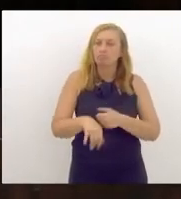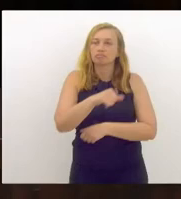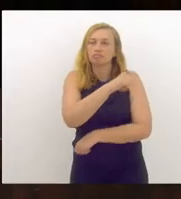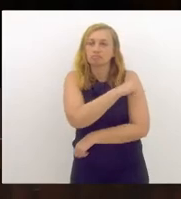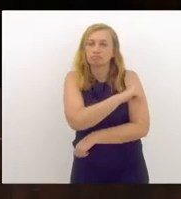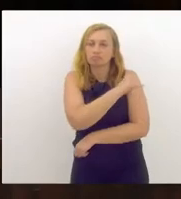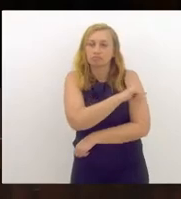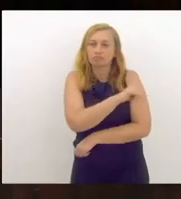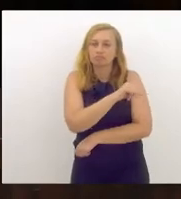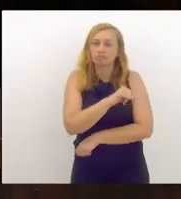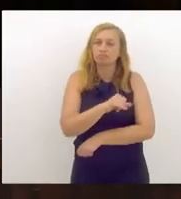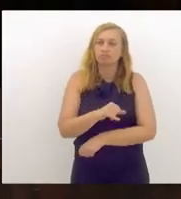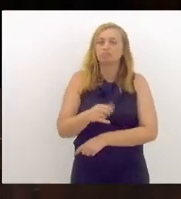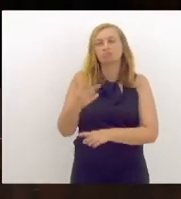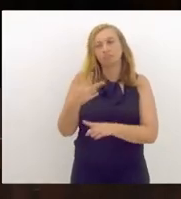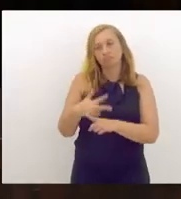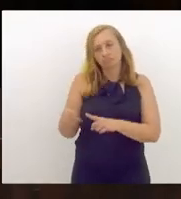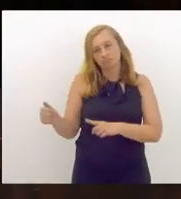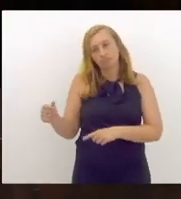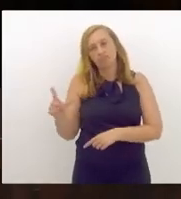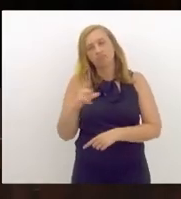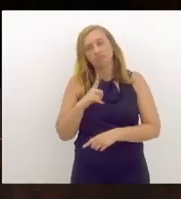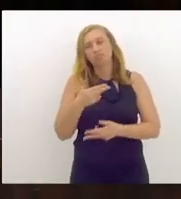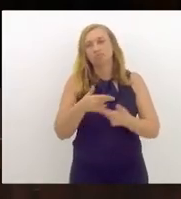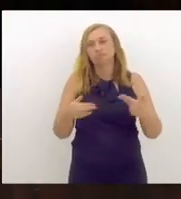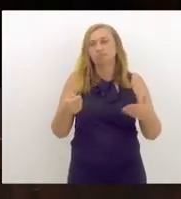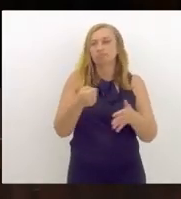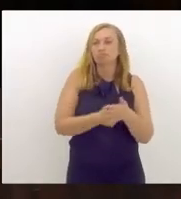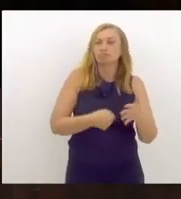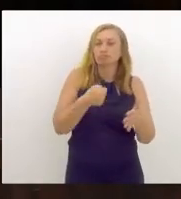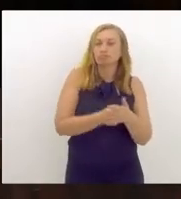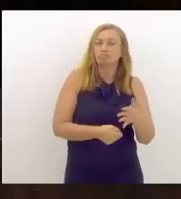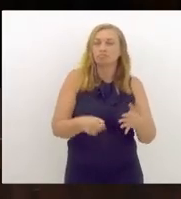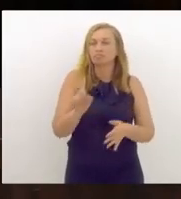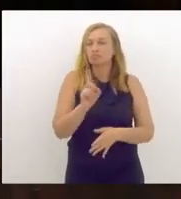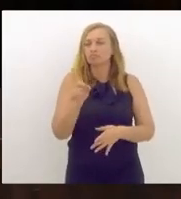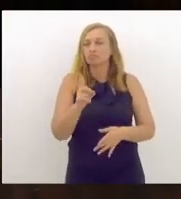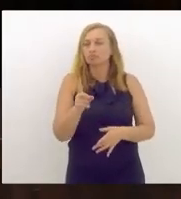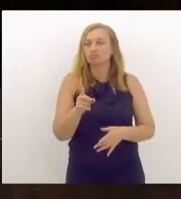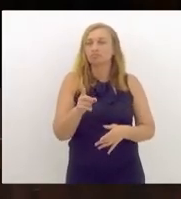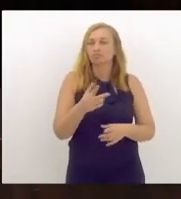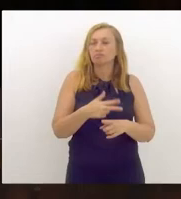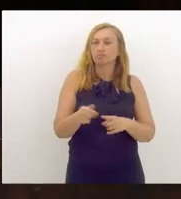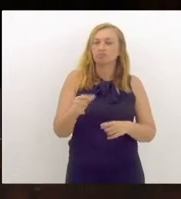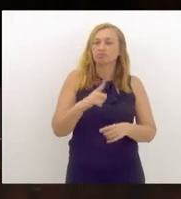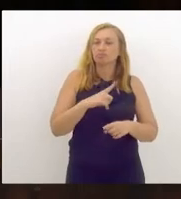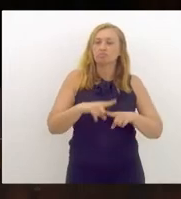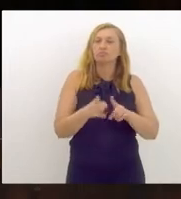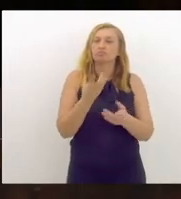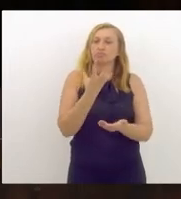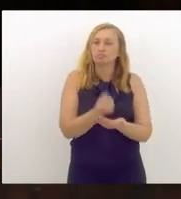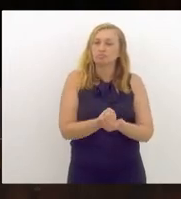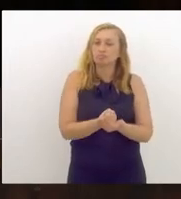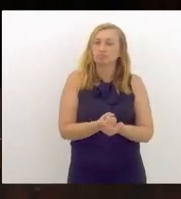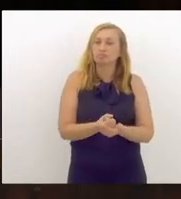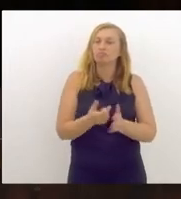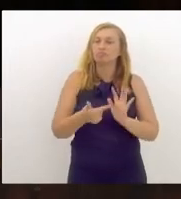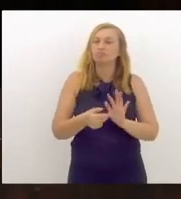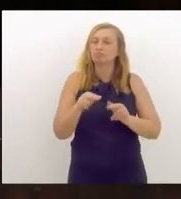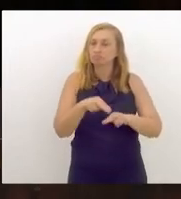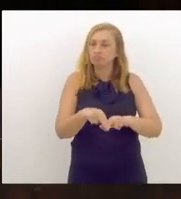dos que foram vitoriosos em várias Lutas dos que ainda não foram mas tá aqui registrada a luta o propósito